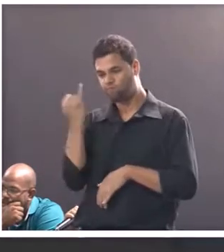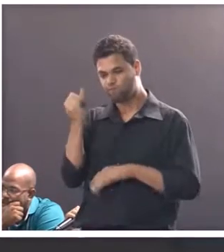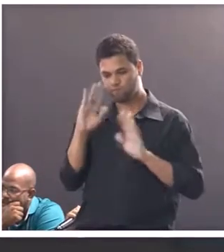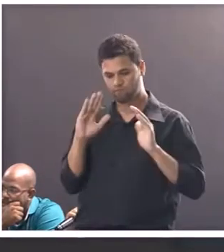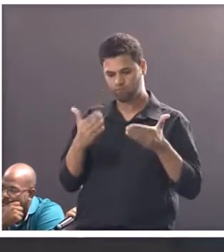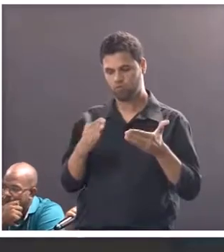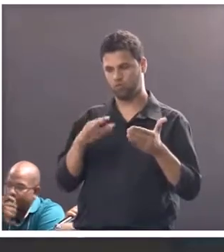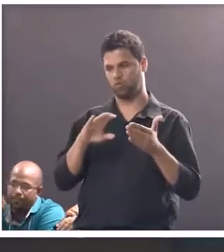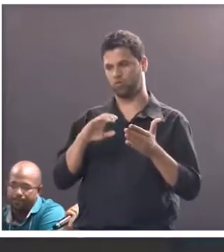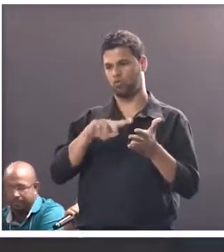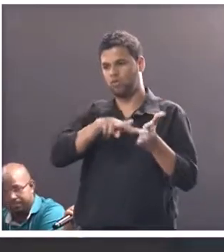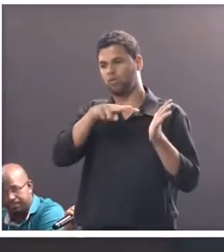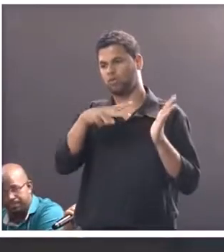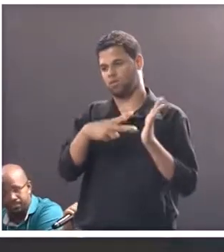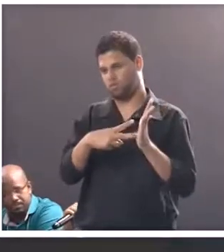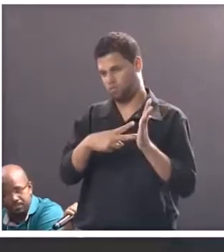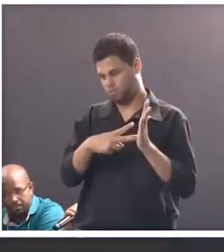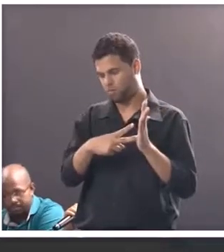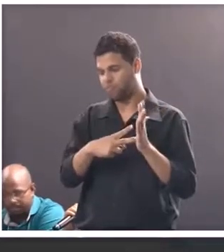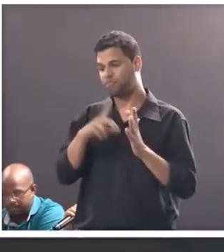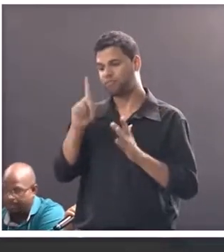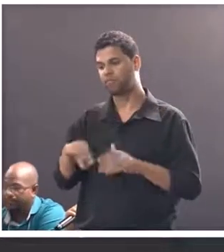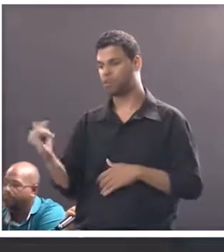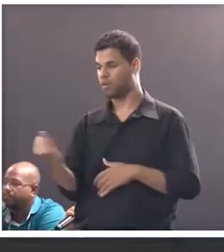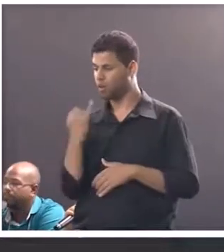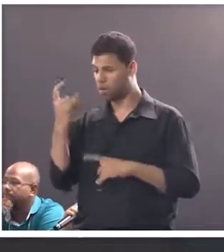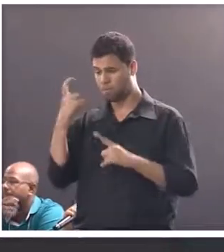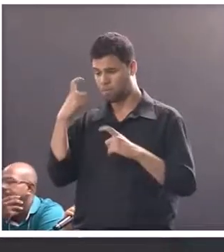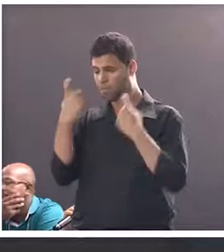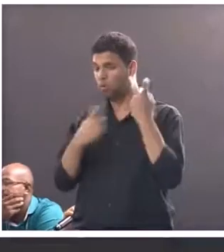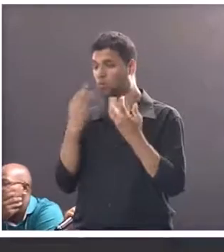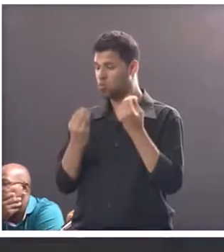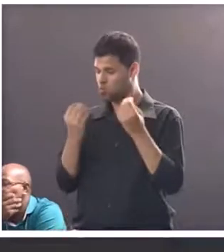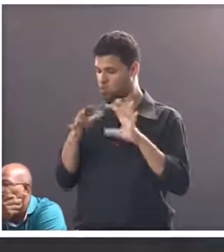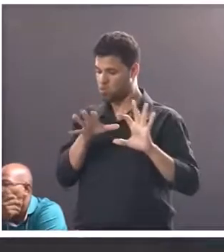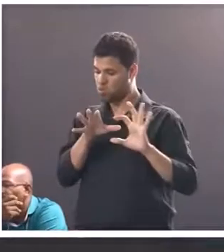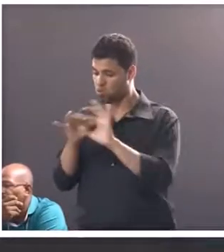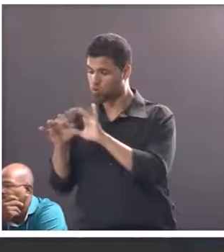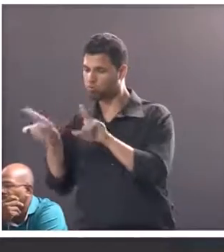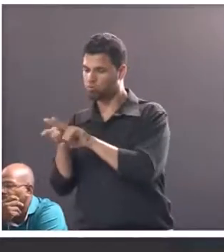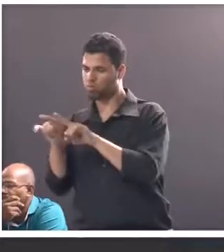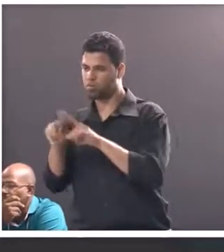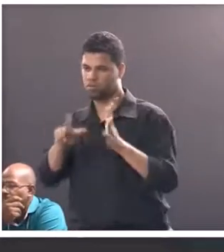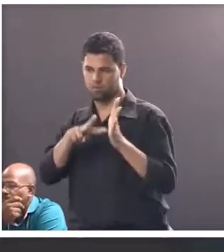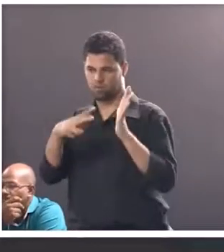Então, como eu disse, sempre devemos nos preocupar com o contexto de um modo geral.